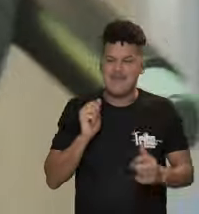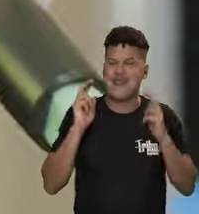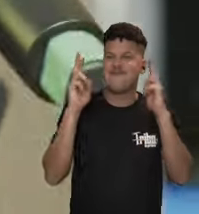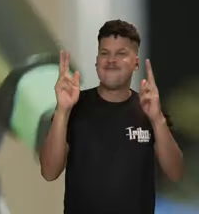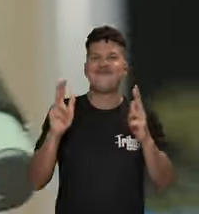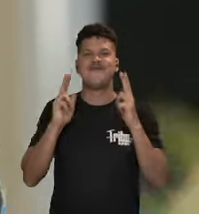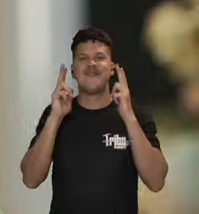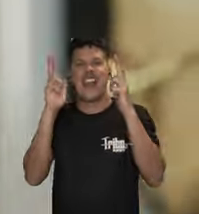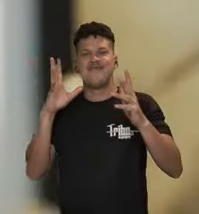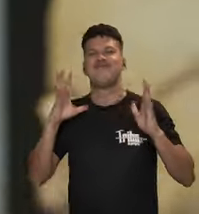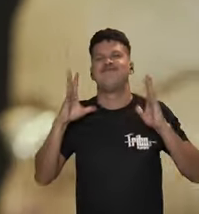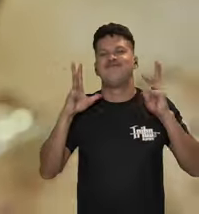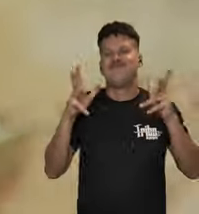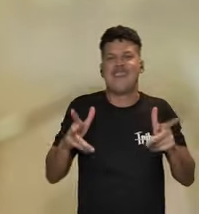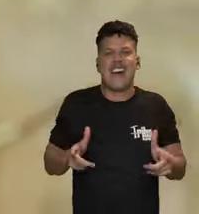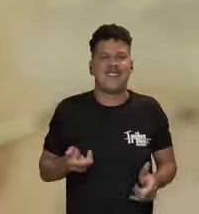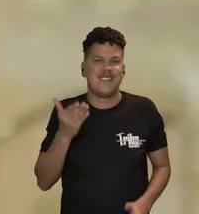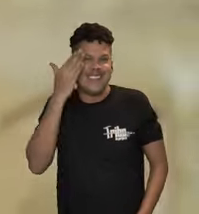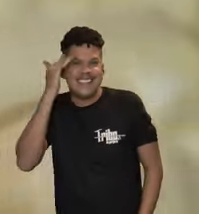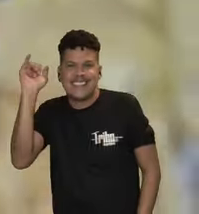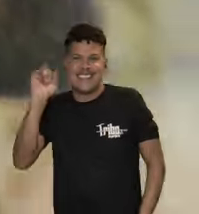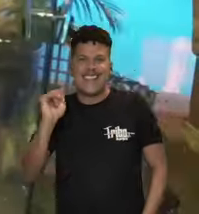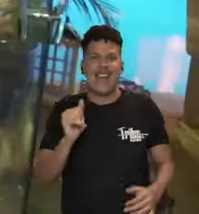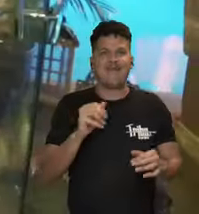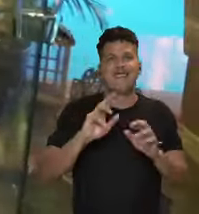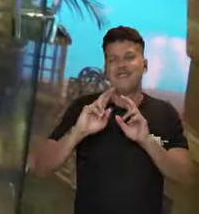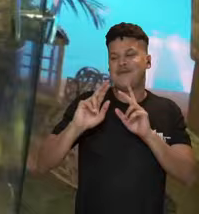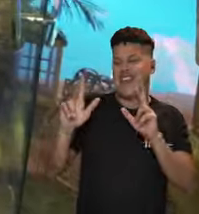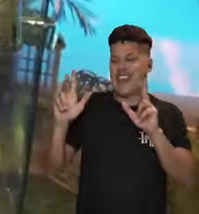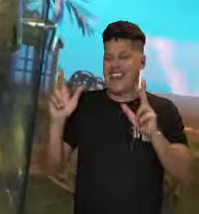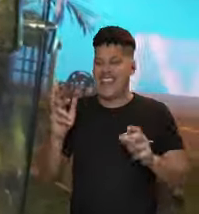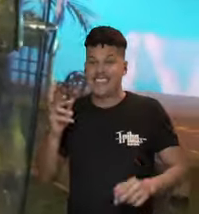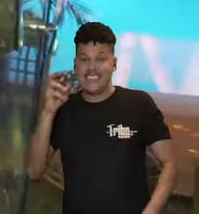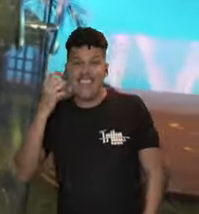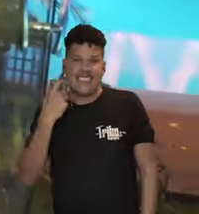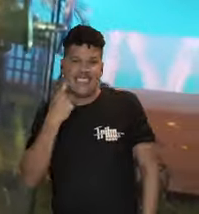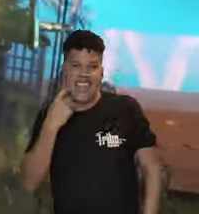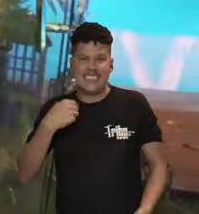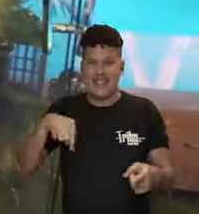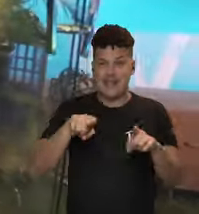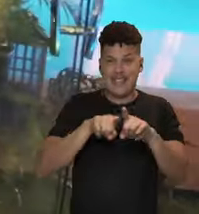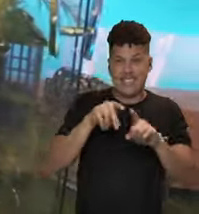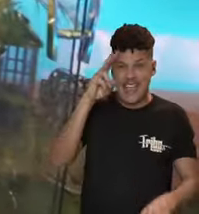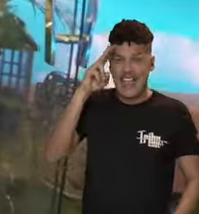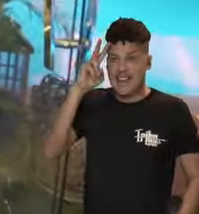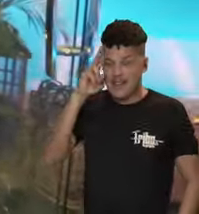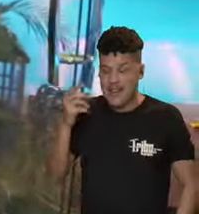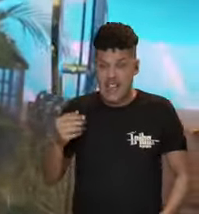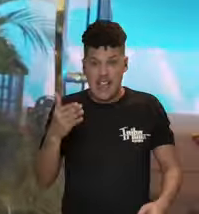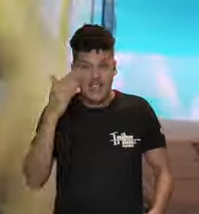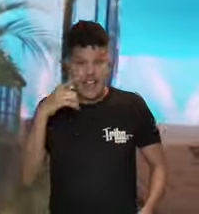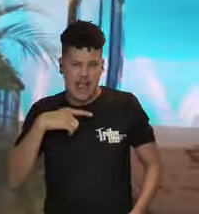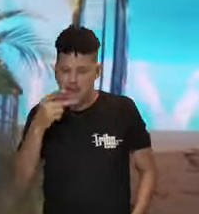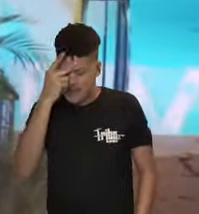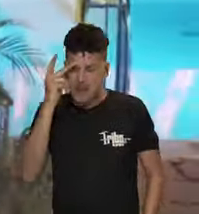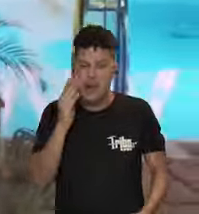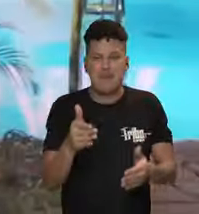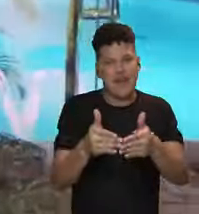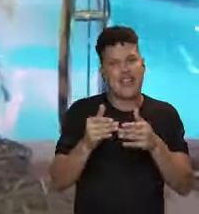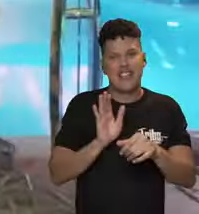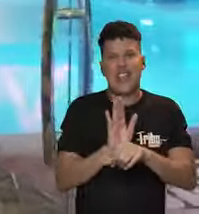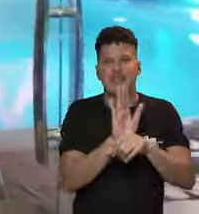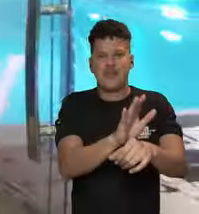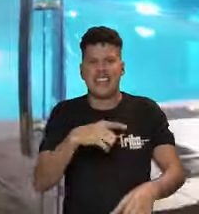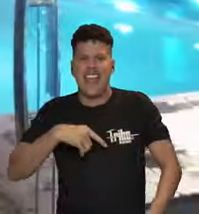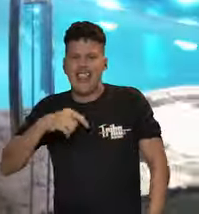não sabe distinguir se é sexta-feira ou é segunda. Tem uns que pede ajuda, tem uns que te socorre. Tem uns que chapa louco e